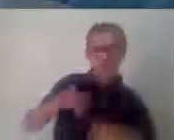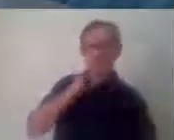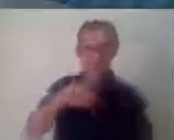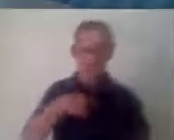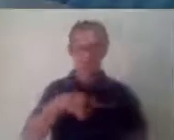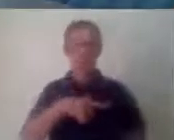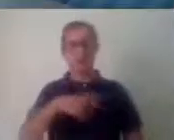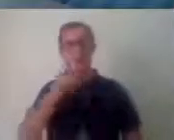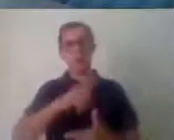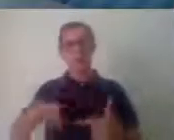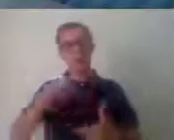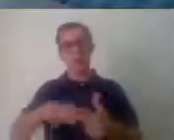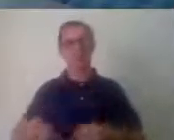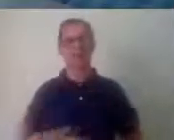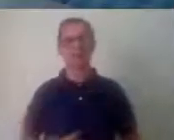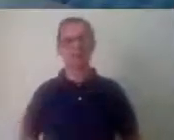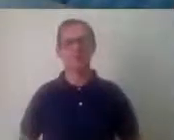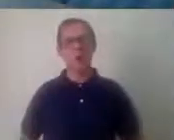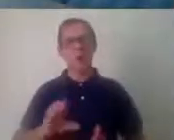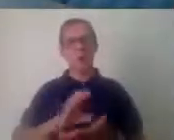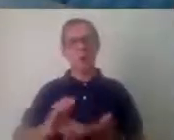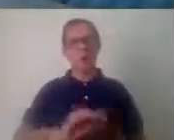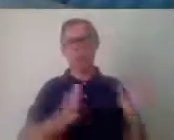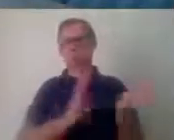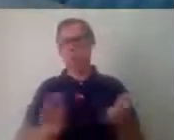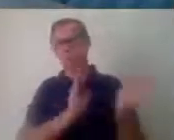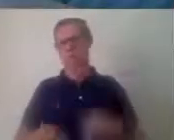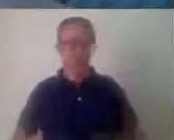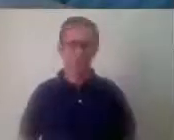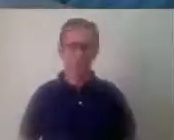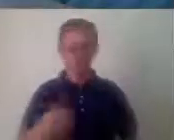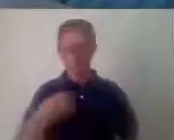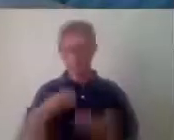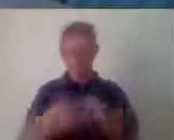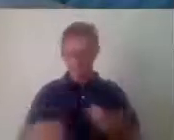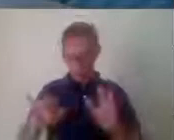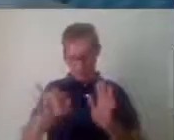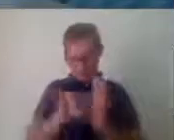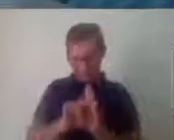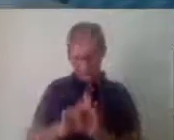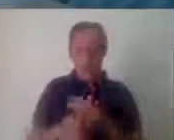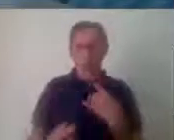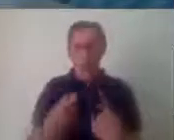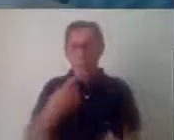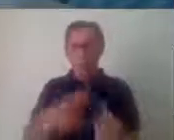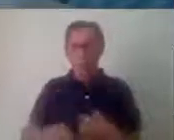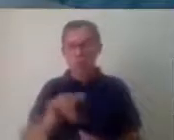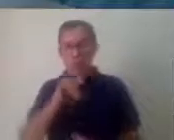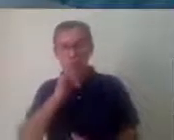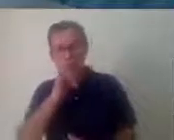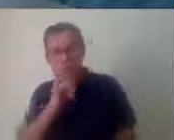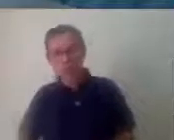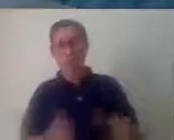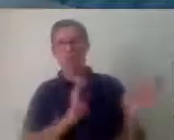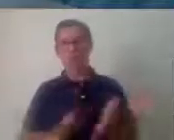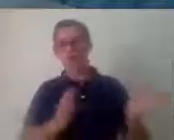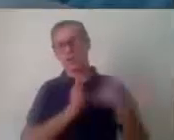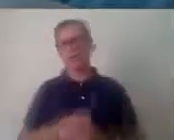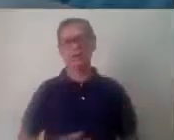eu tenho uma situação aí de custo de produção. Eu quero saber qual é, por exemplo, a